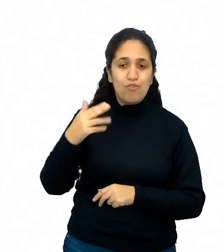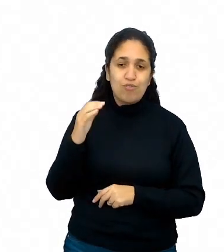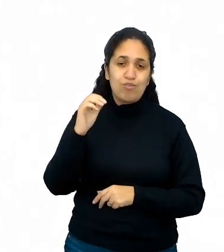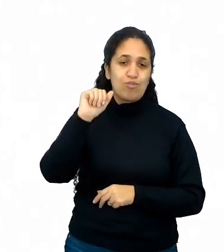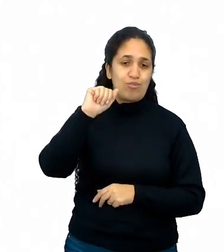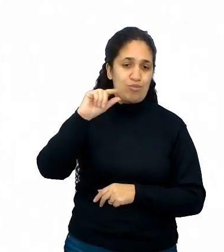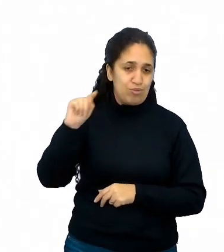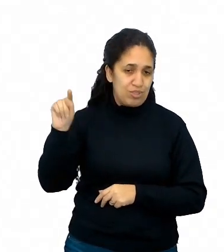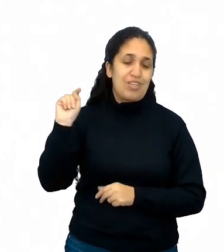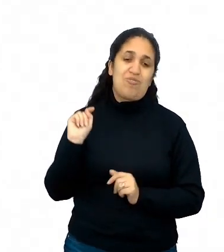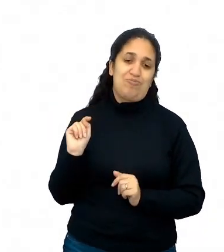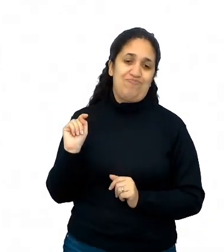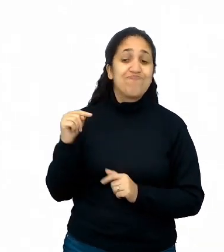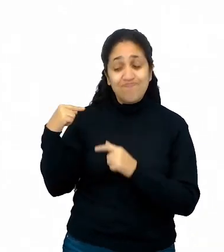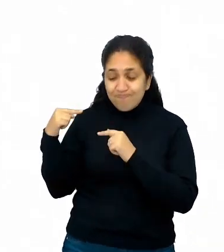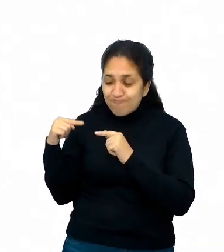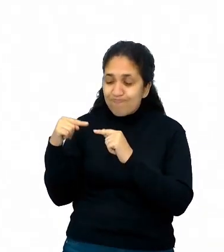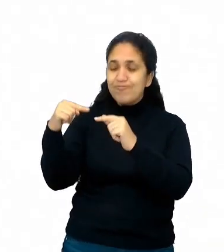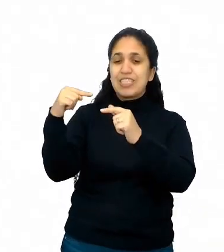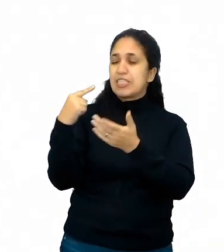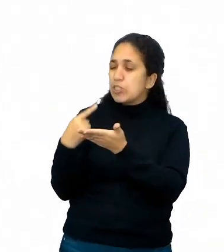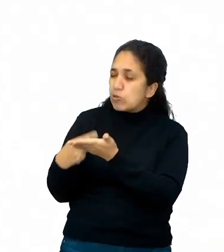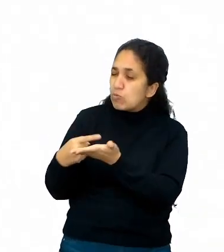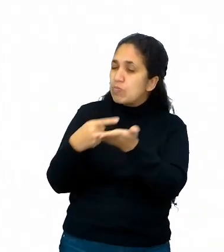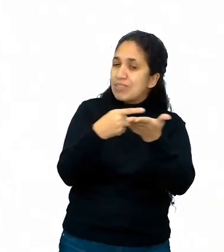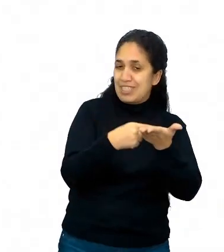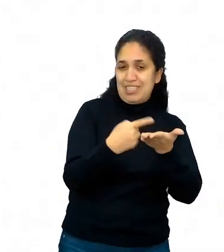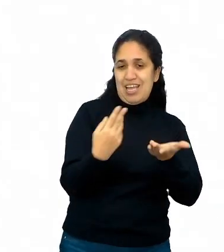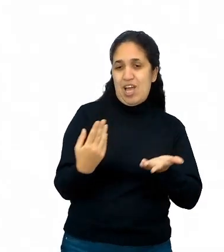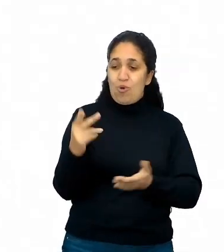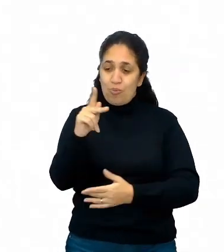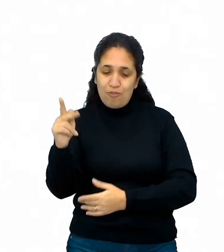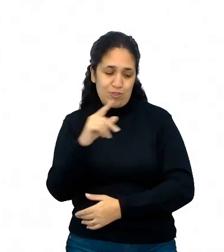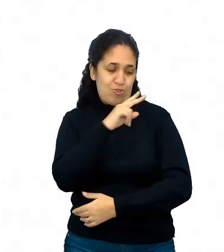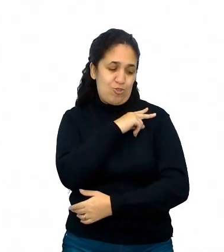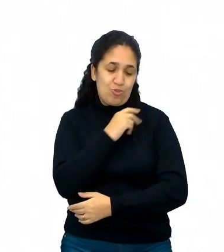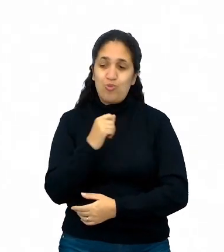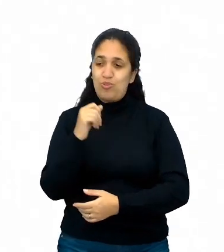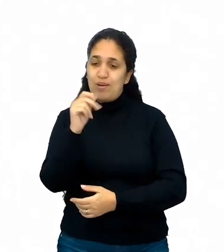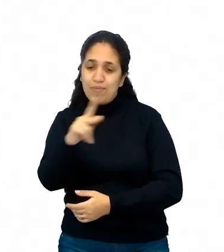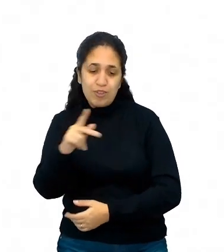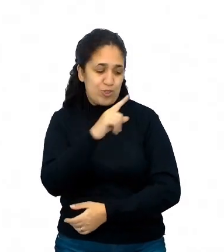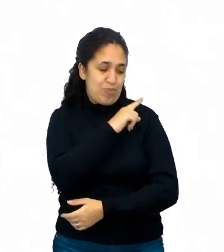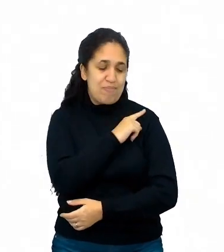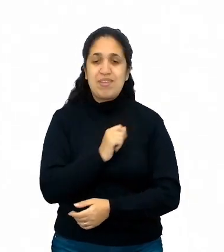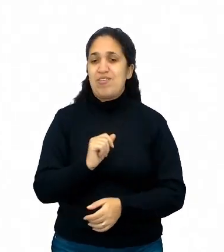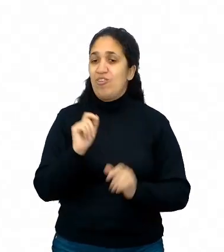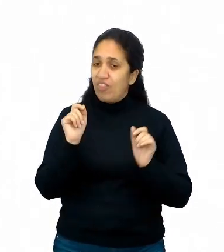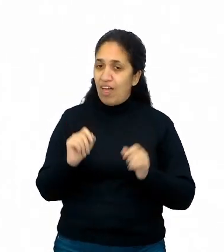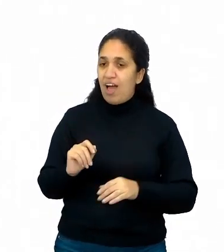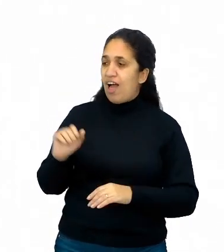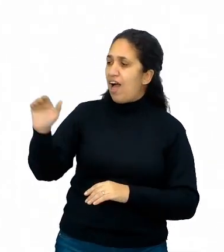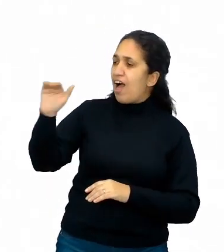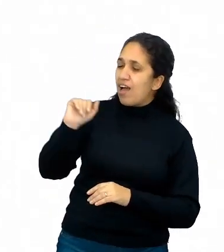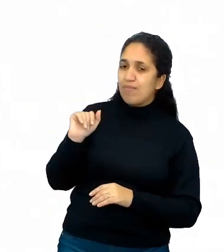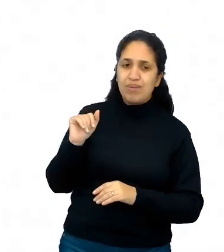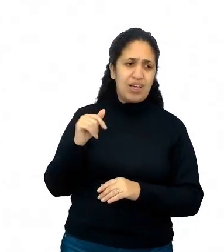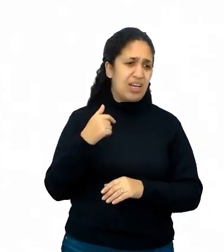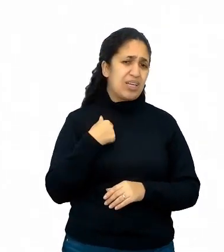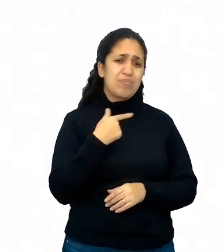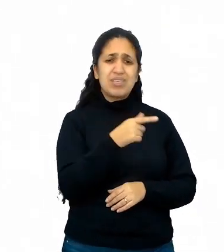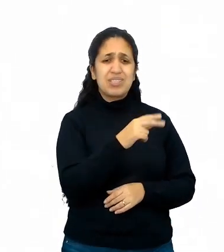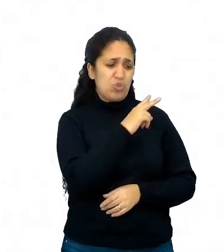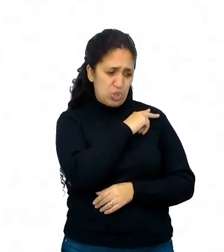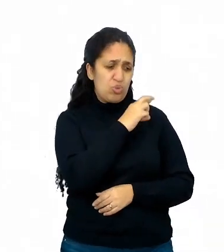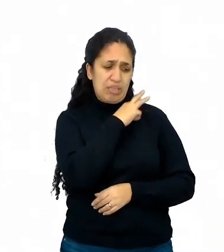fazer combinadinhos com o professor da segunda série, com o professor da primeira. Peraí, mas eu dou aula na segunda